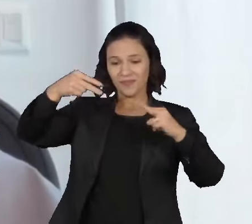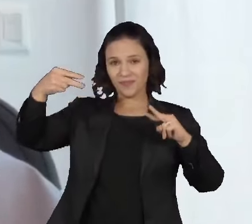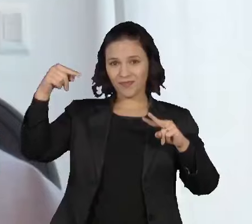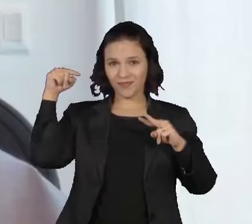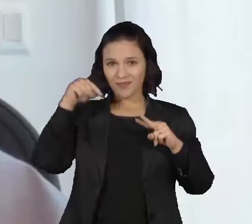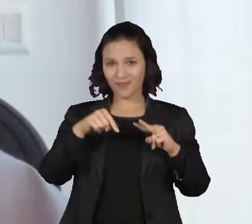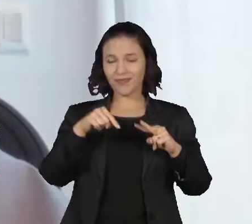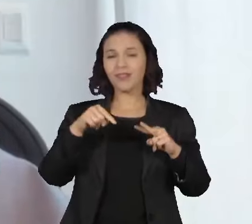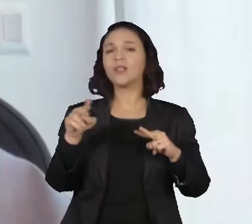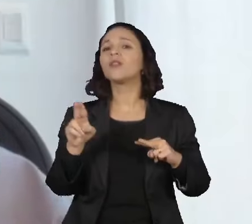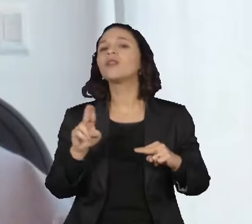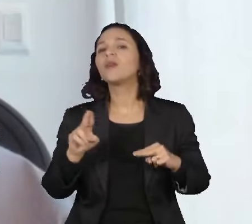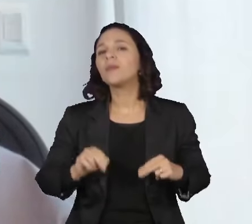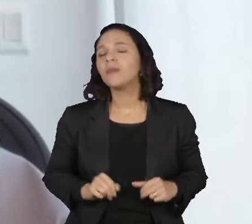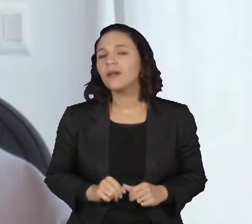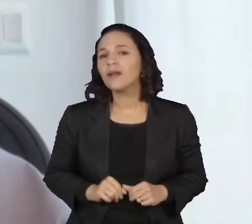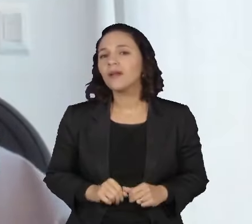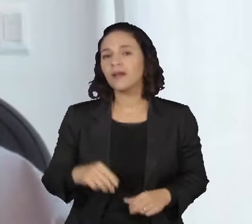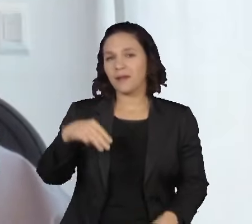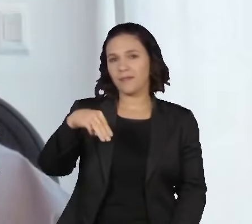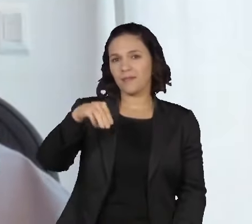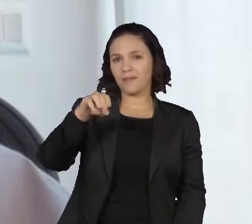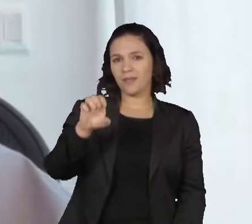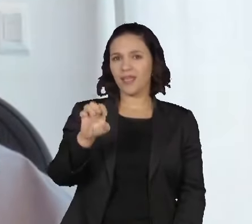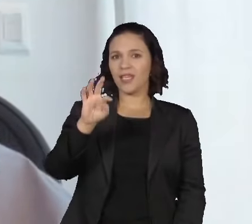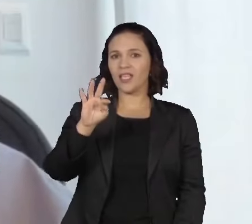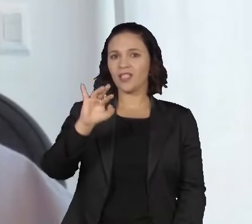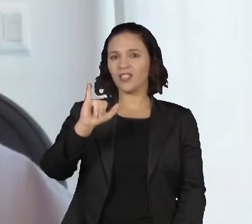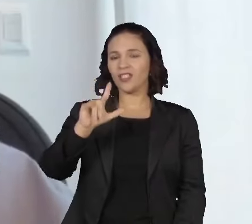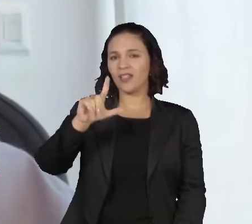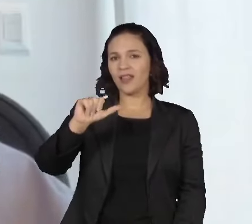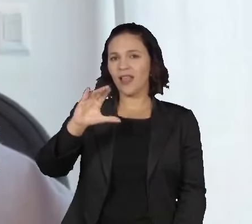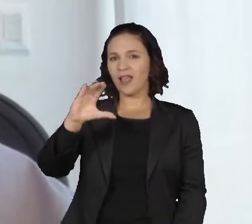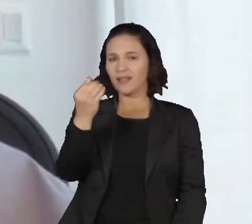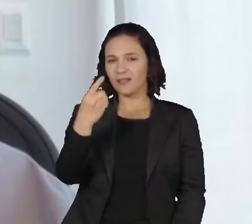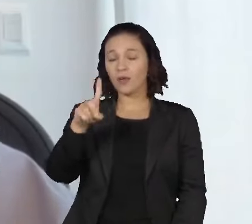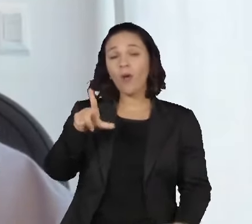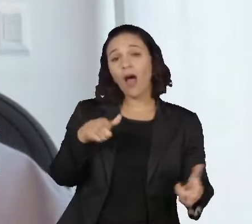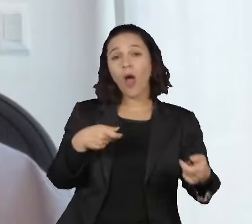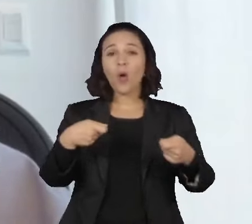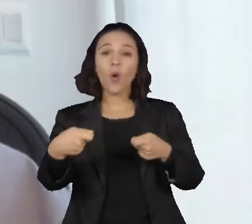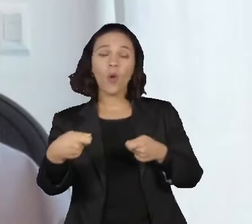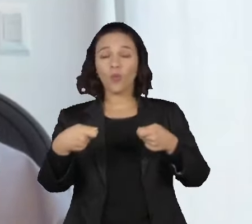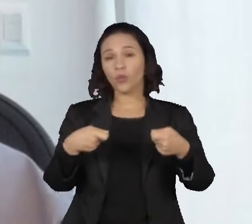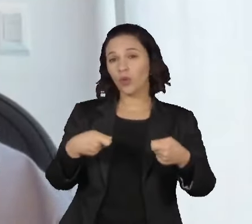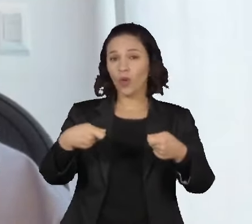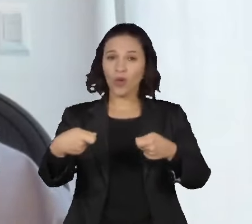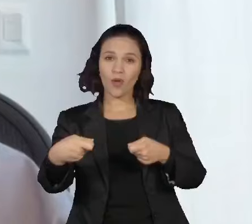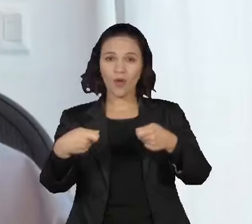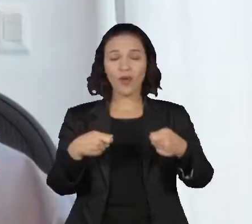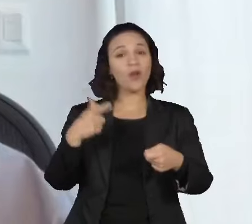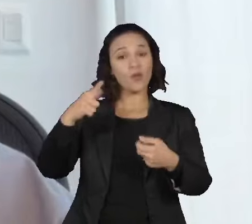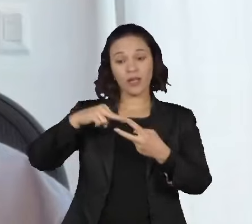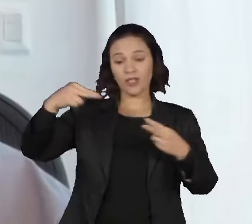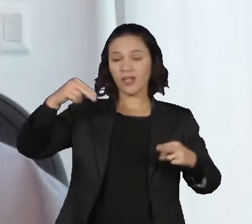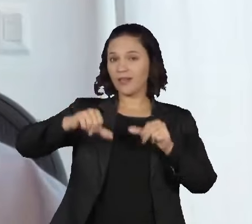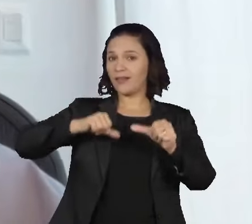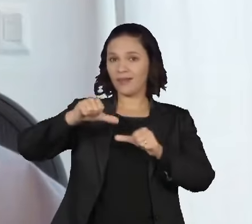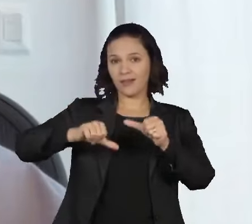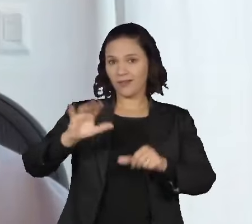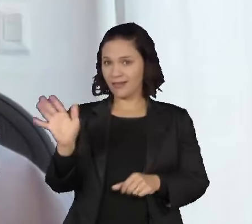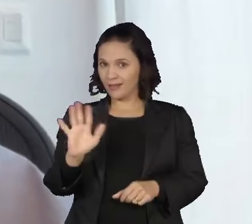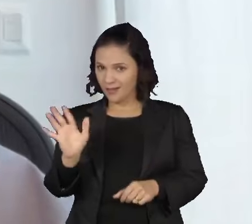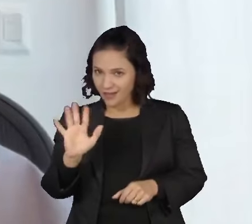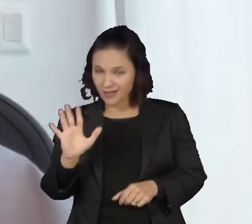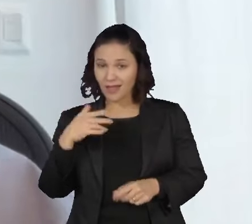que se chama metilação, que não muda a carga genética, não muda a